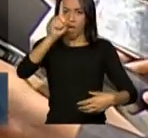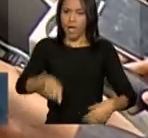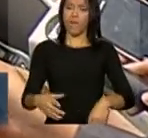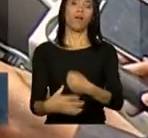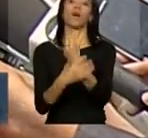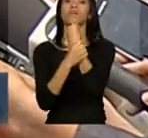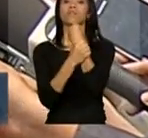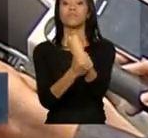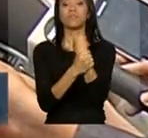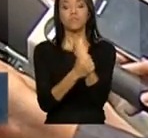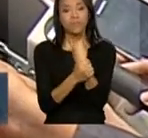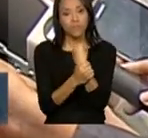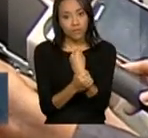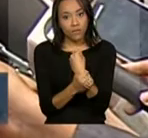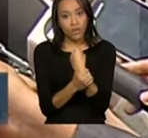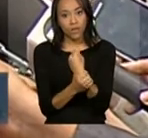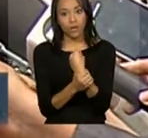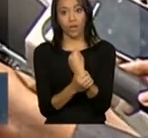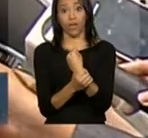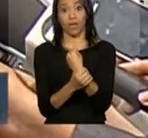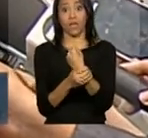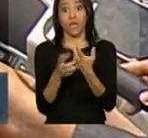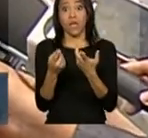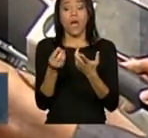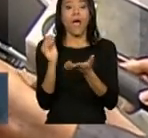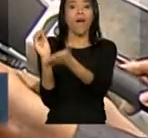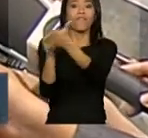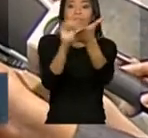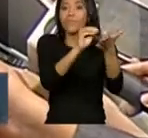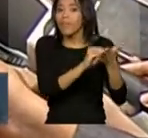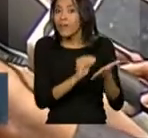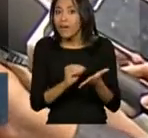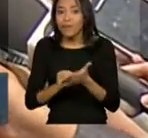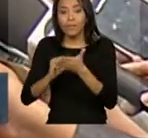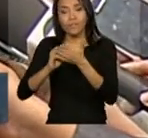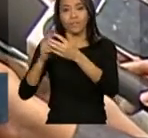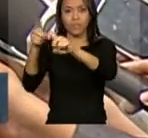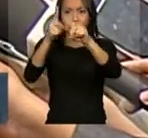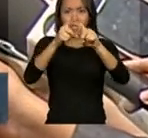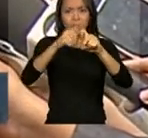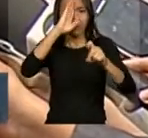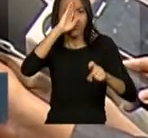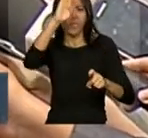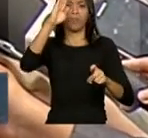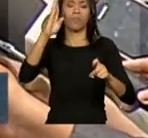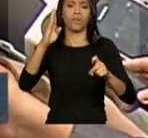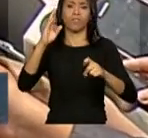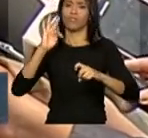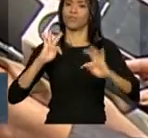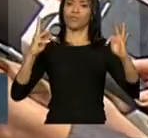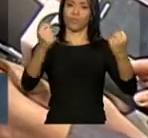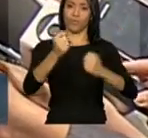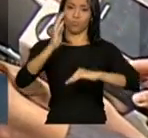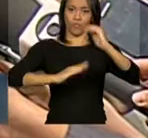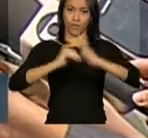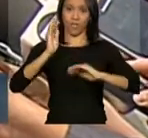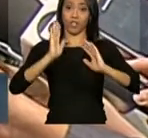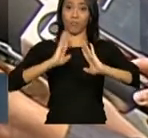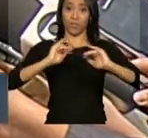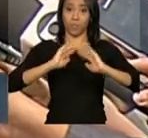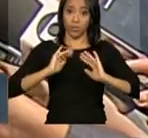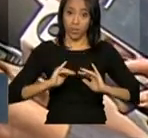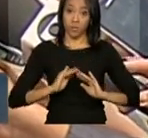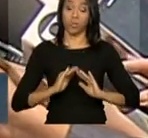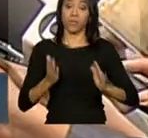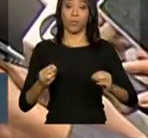o cumprimento da demanda dos municípios prioritários de todos os profissionais médicos pedidos e para isso Ministério